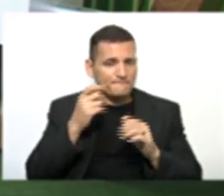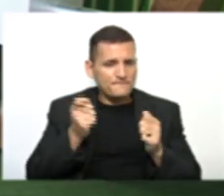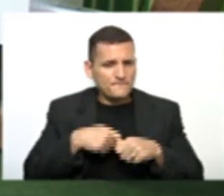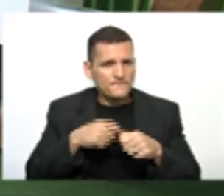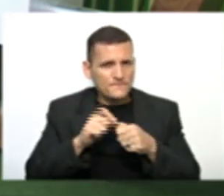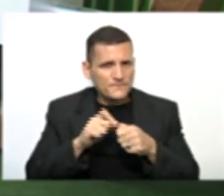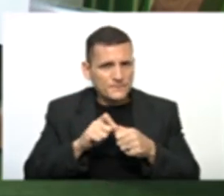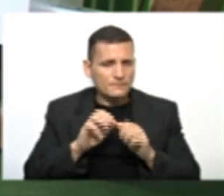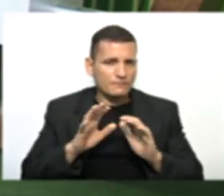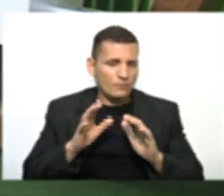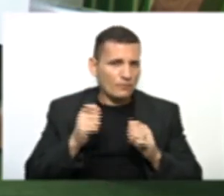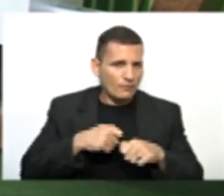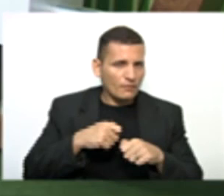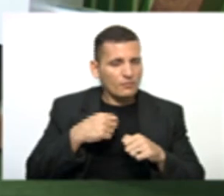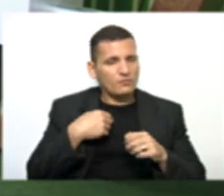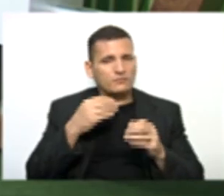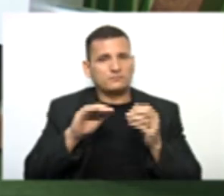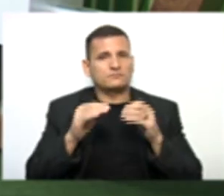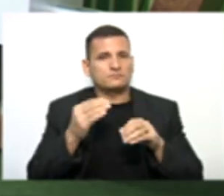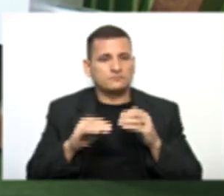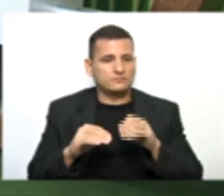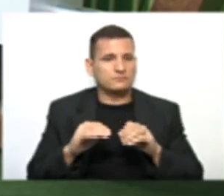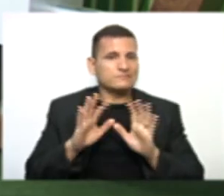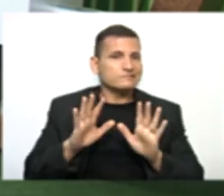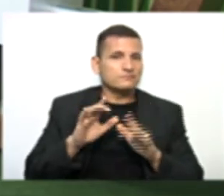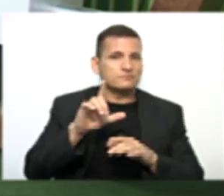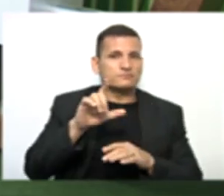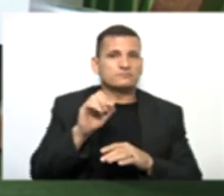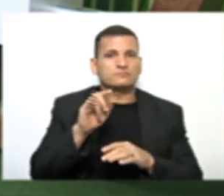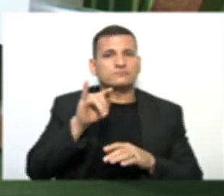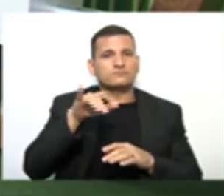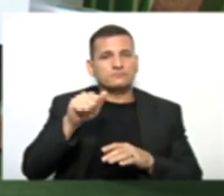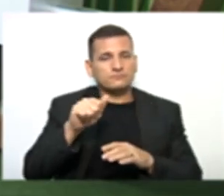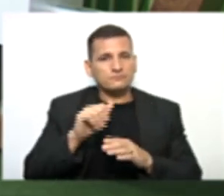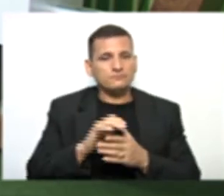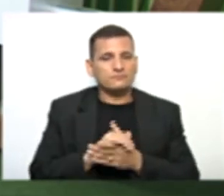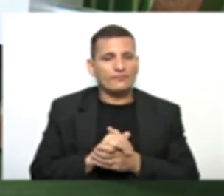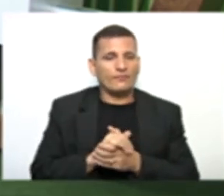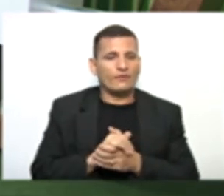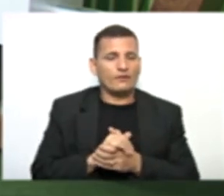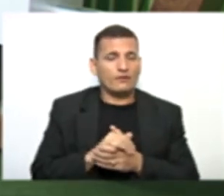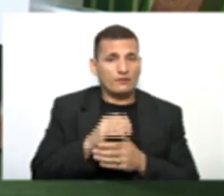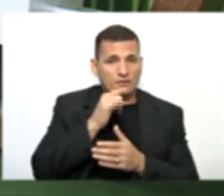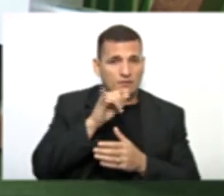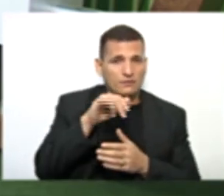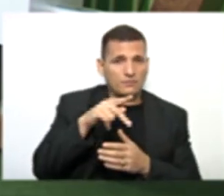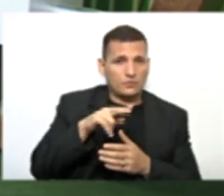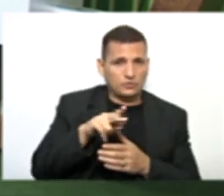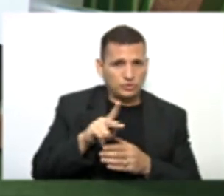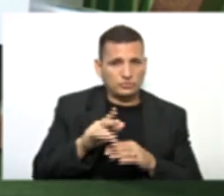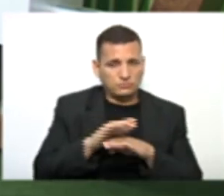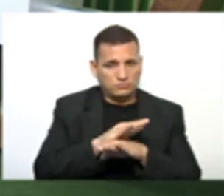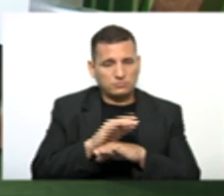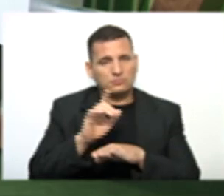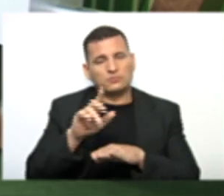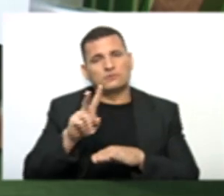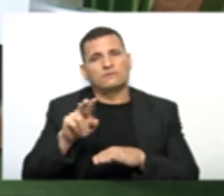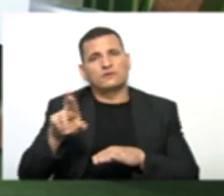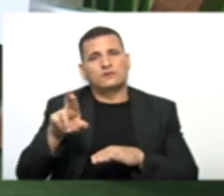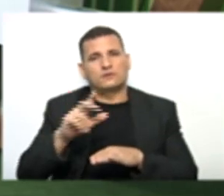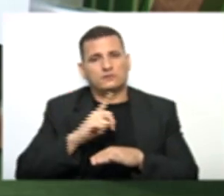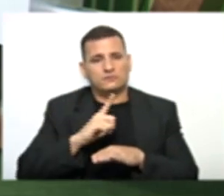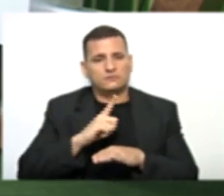fazer? Pô, se dá, então vou colocar. Só a lógica que é a seguinte. Se o input vai entrar, ele vai entrar com a variável. Não é verdade? Sim.